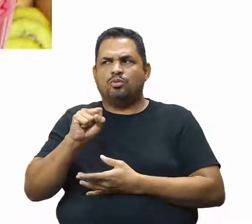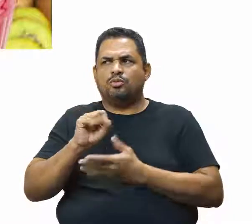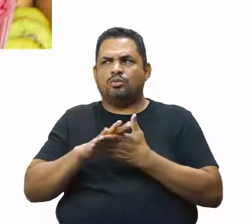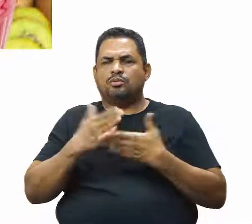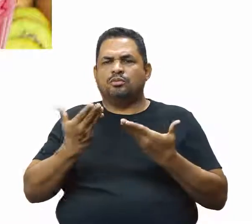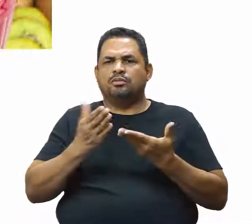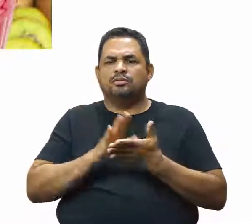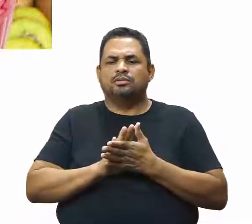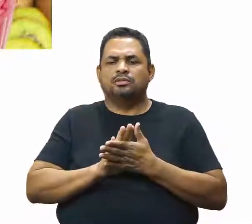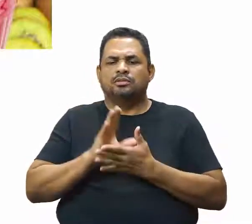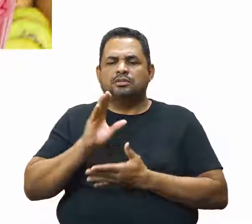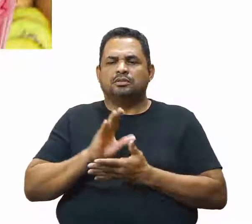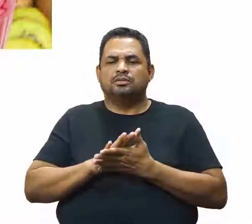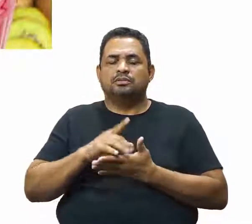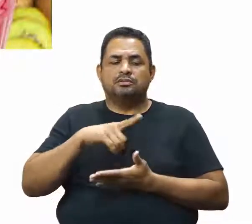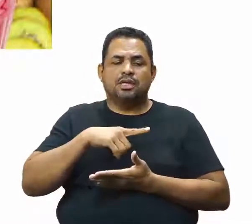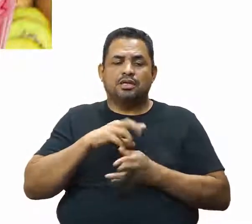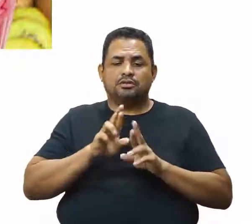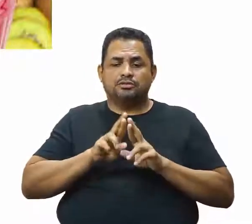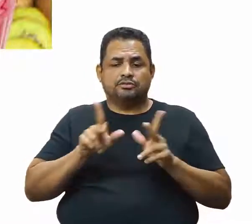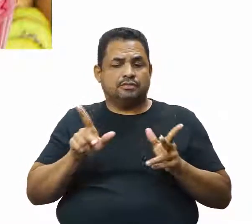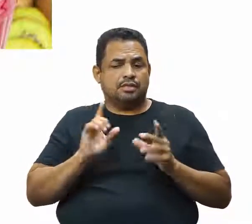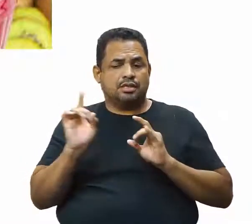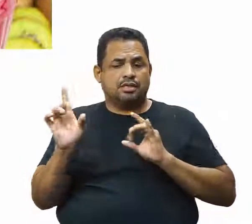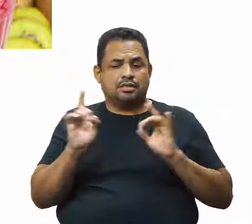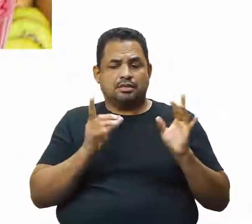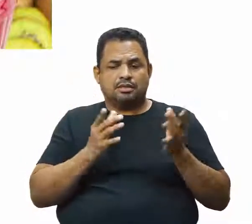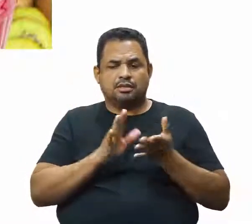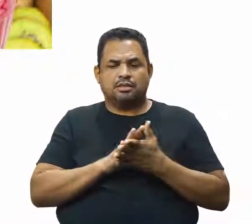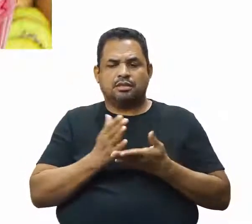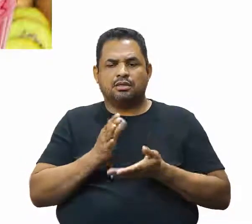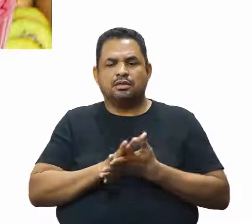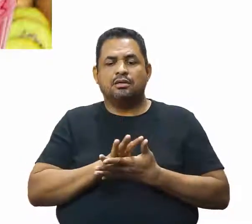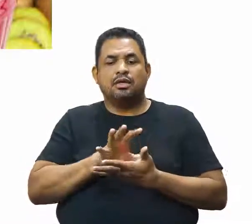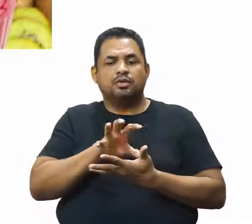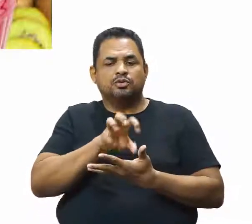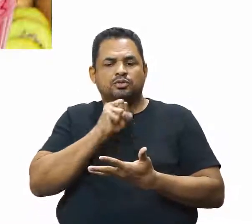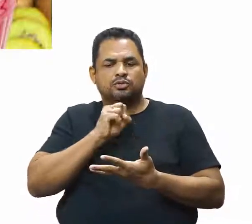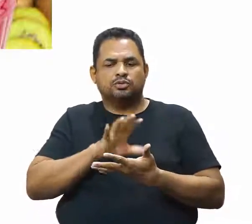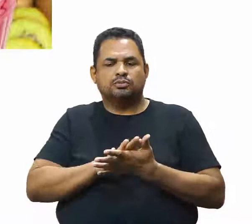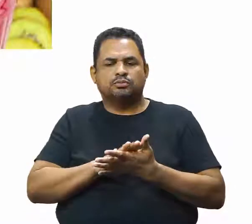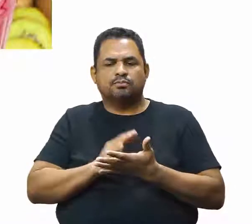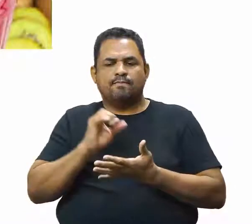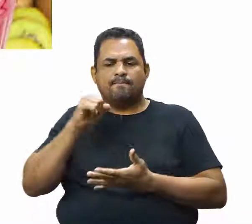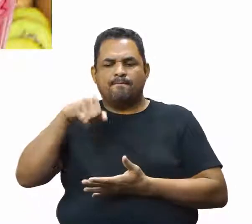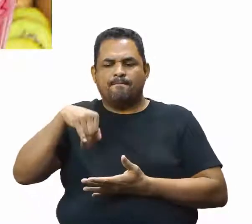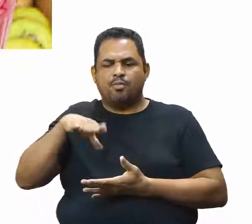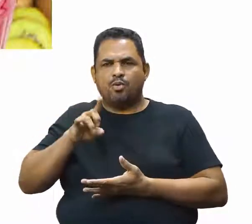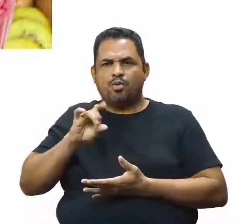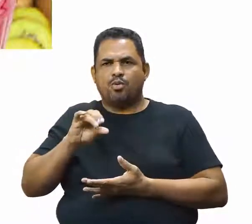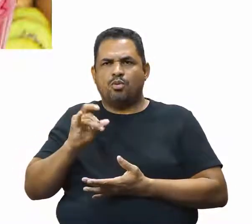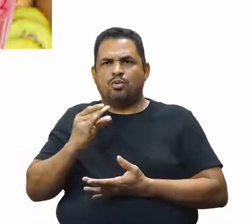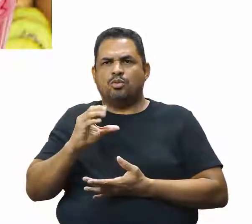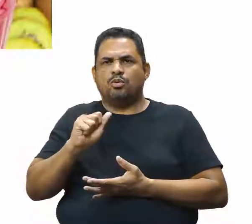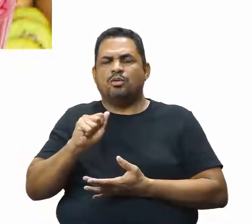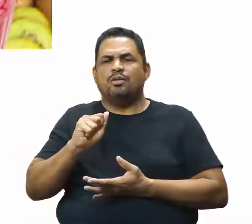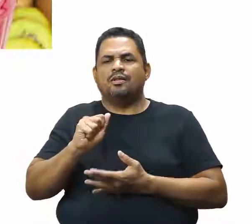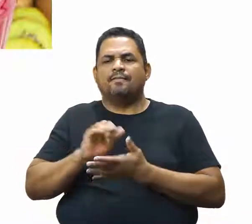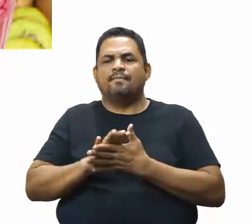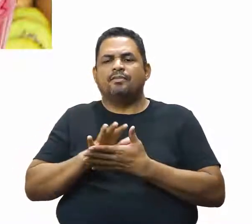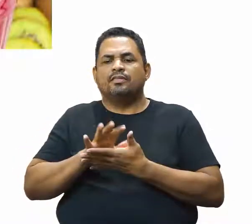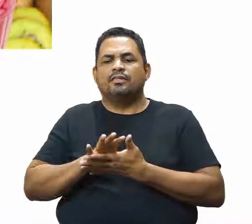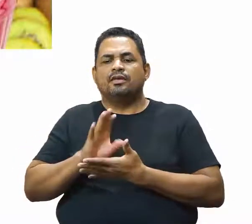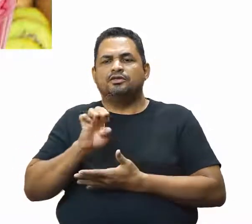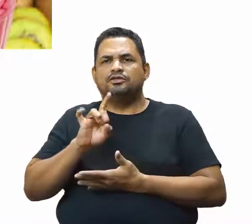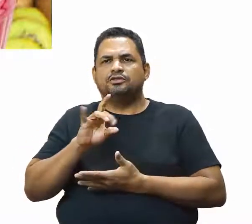variedade para molho, e existe a variedade para extrato de tomate. Molho de tomate é uma coisa, extrato de tomate é outra coisa.